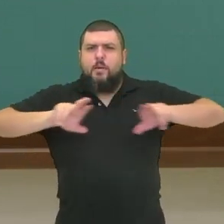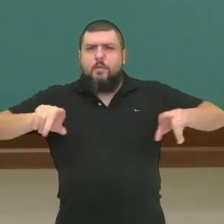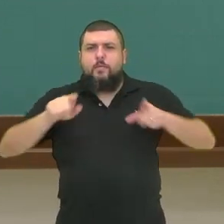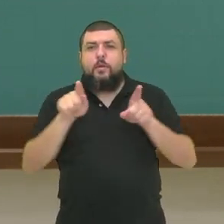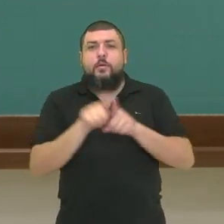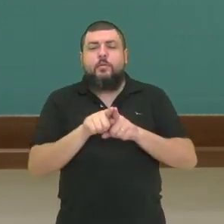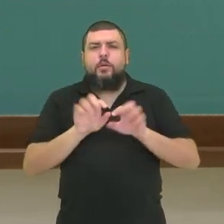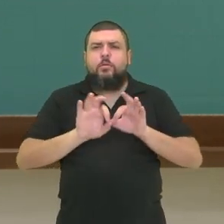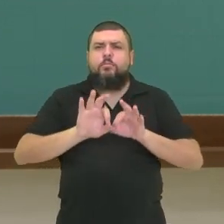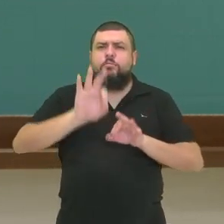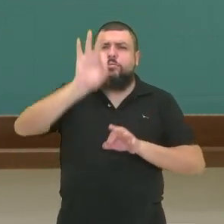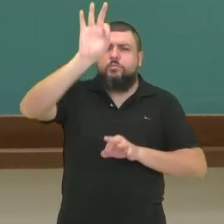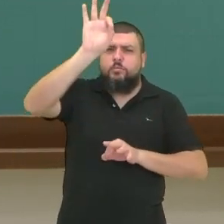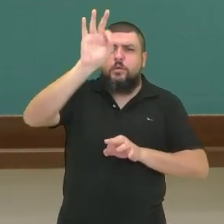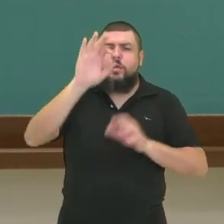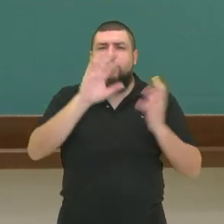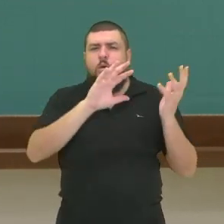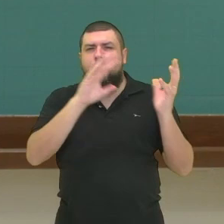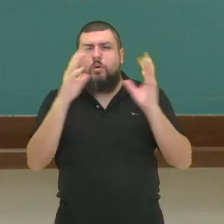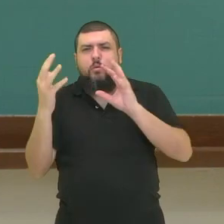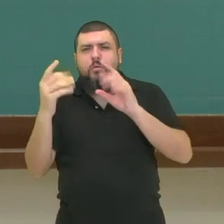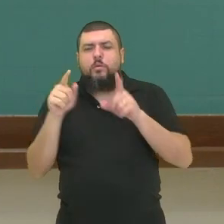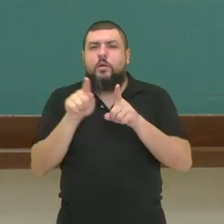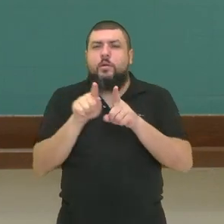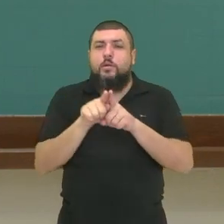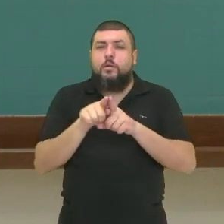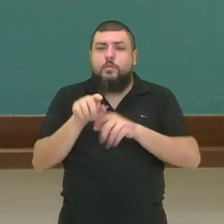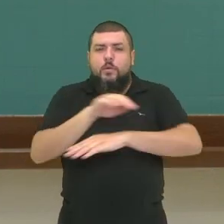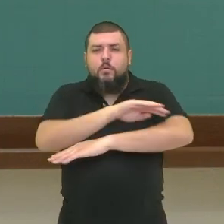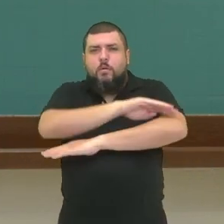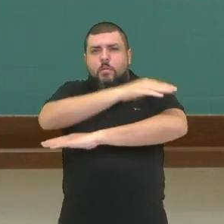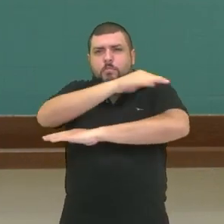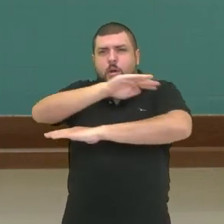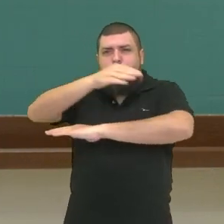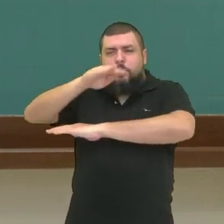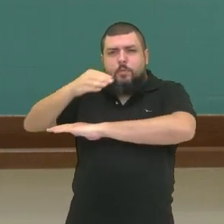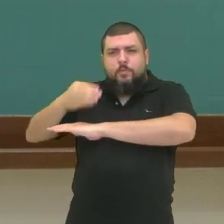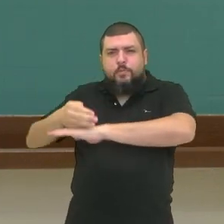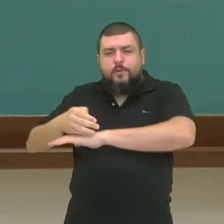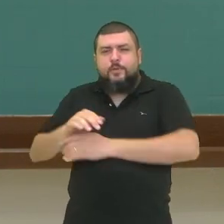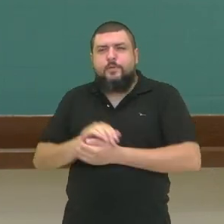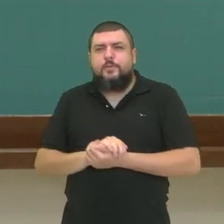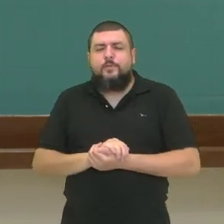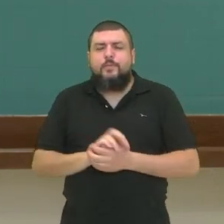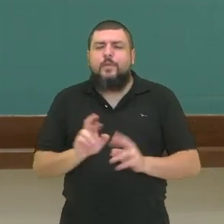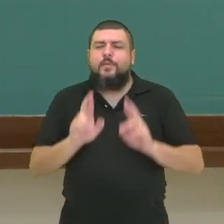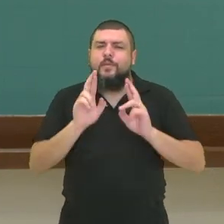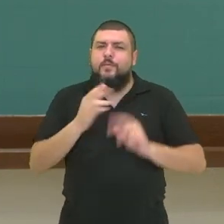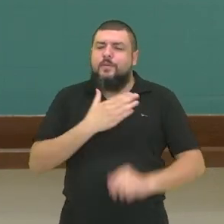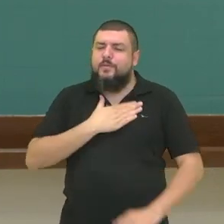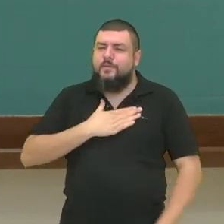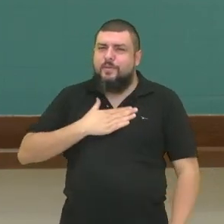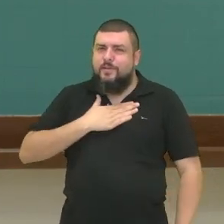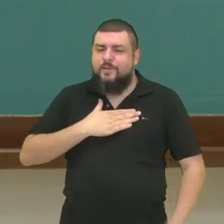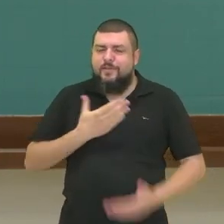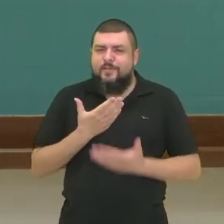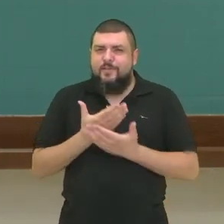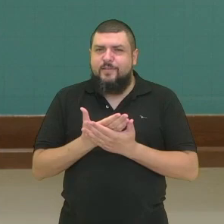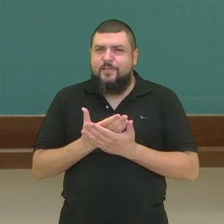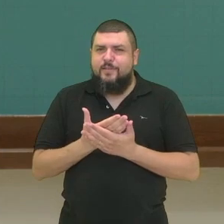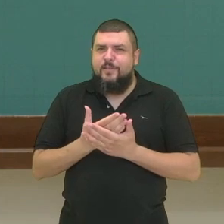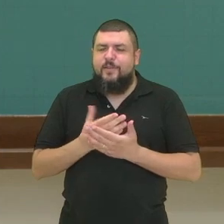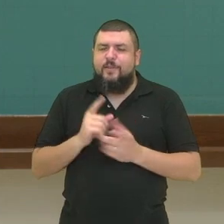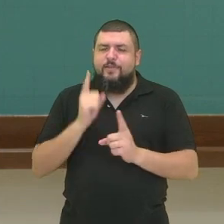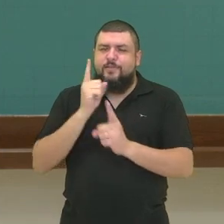latitude, pelos climas e pelo relevo, né, pela altitude. Espero que vocês tenham gostado então desta aula.